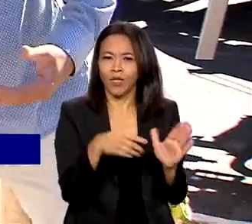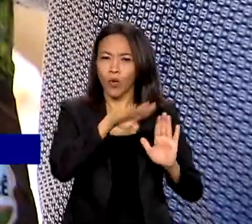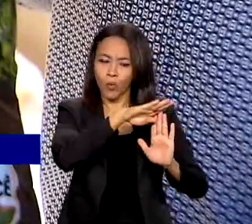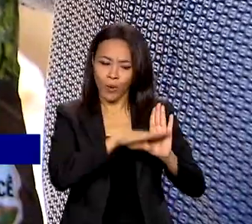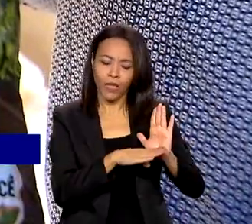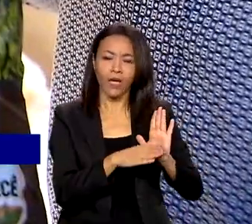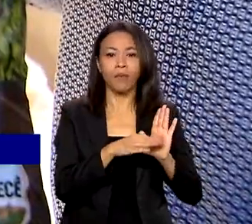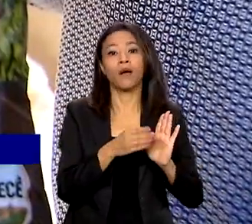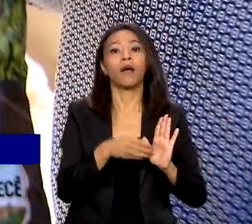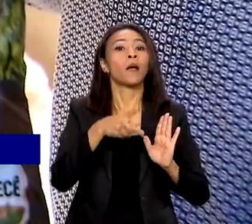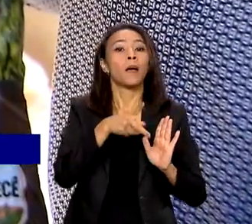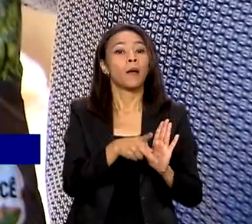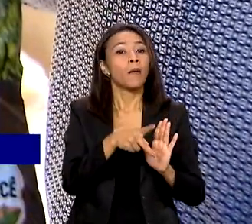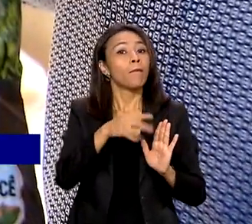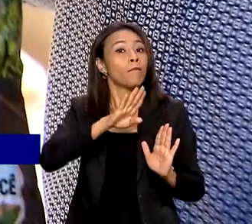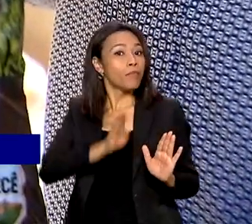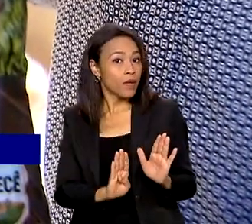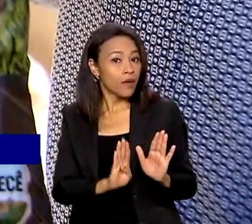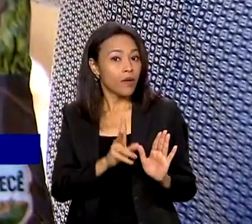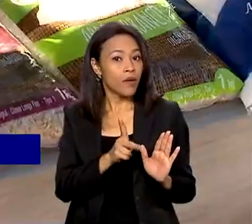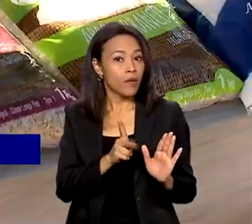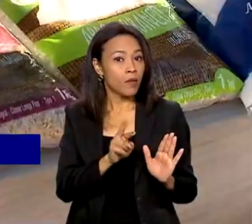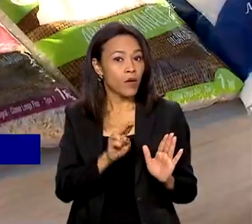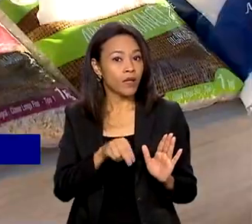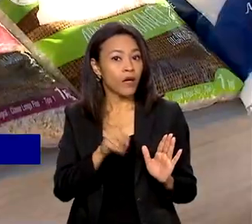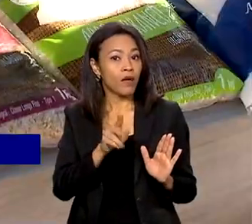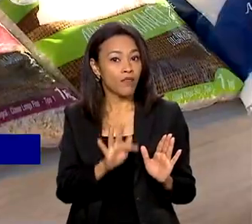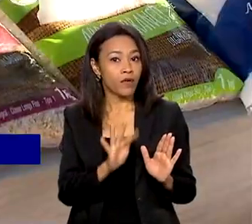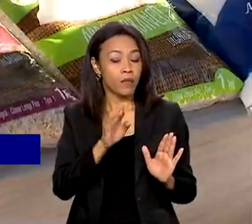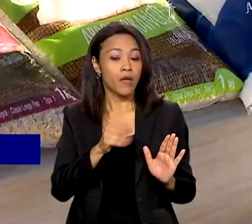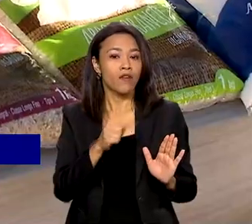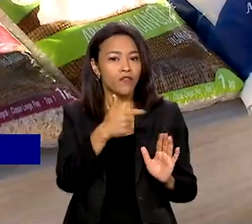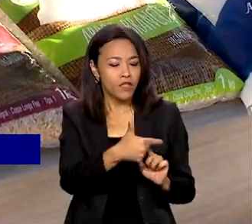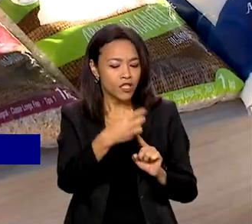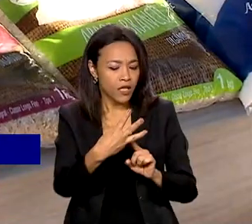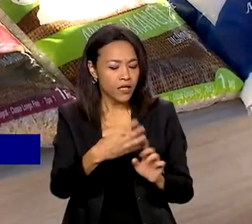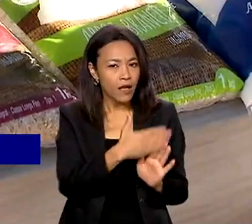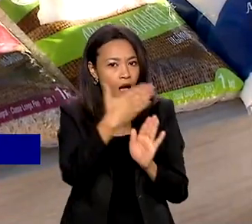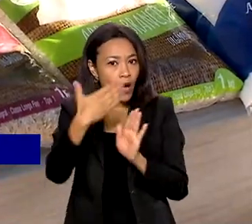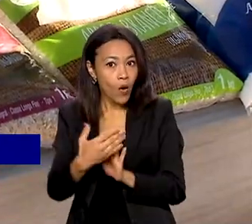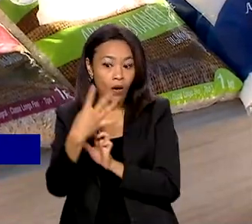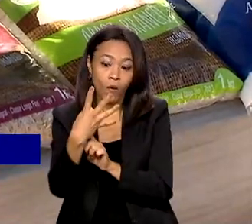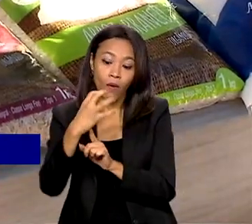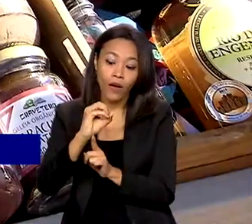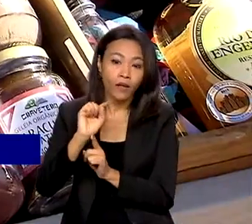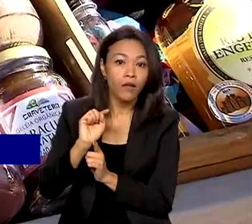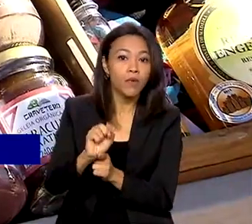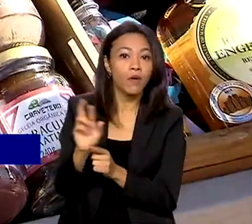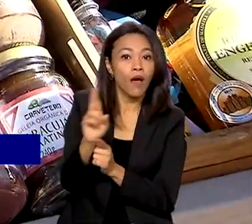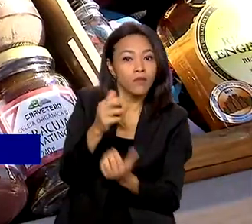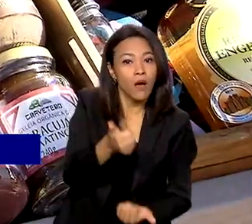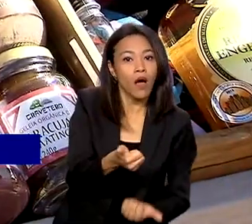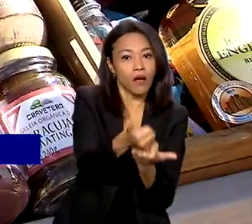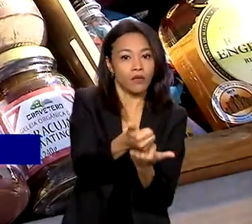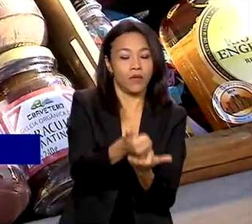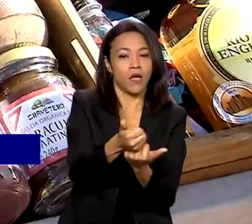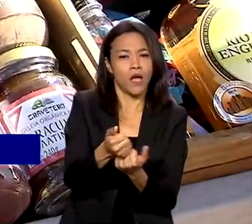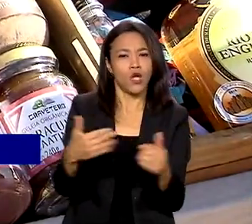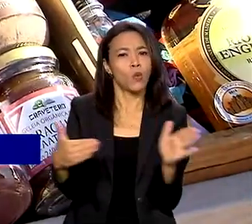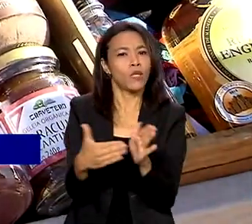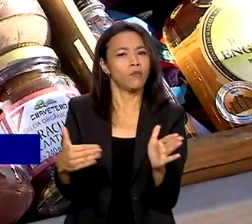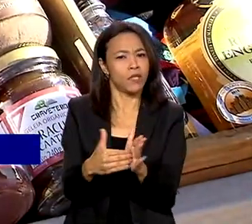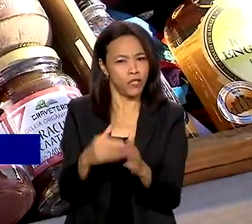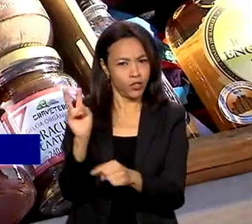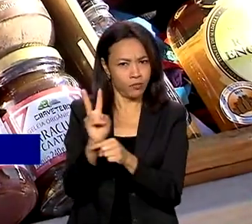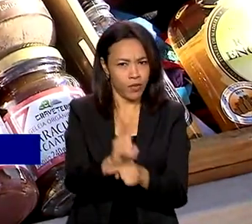B terá a renda familiar anual ampliada de R$ 23 mil para R$ 40 mil e o limite de crédito de